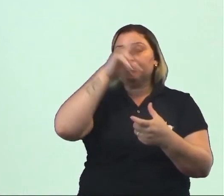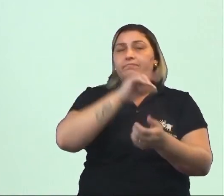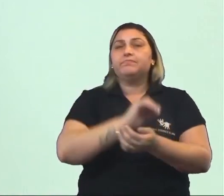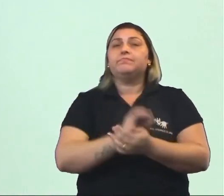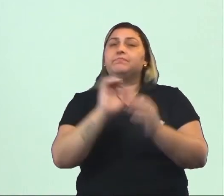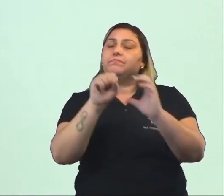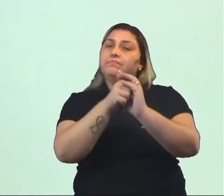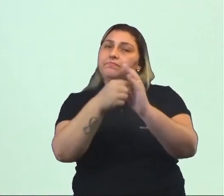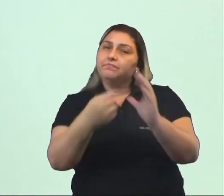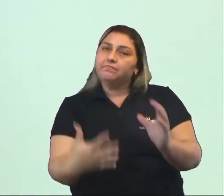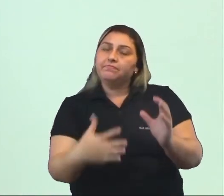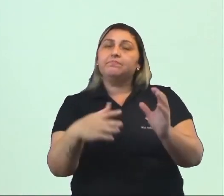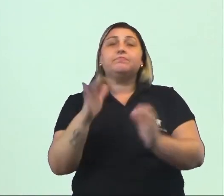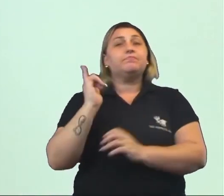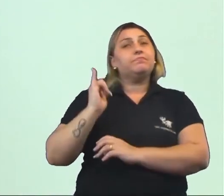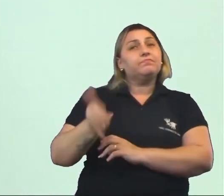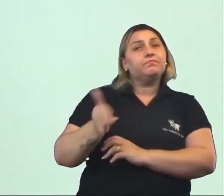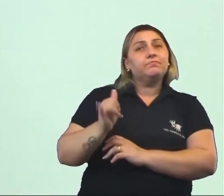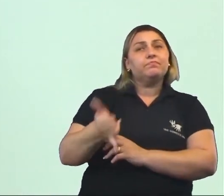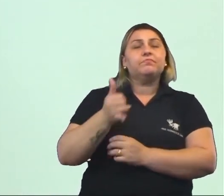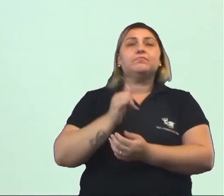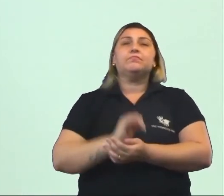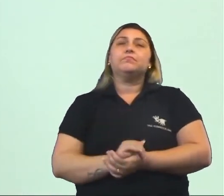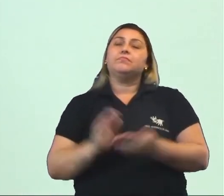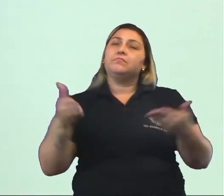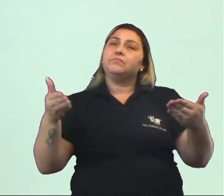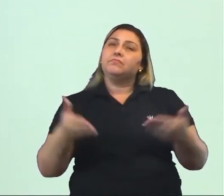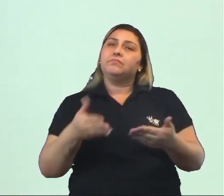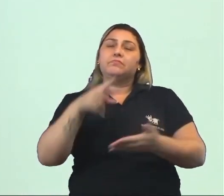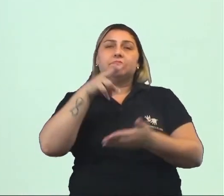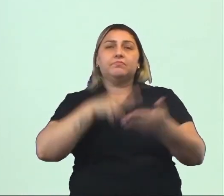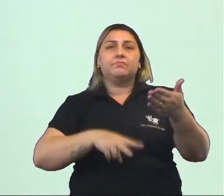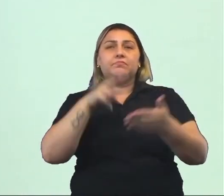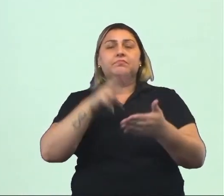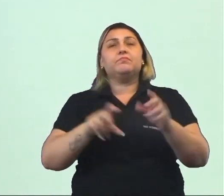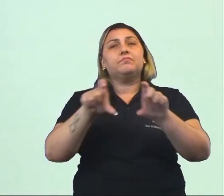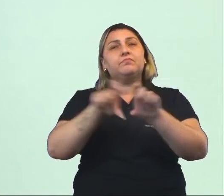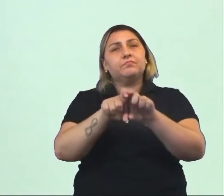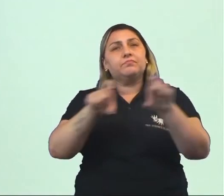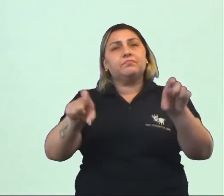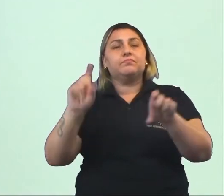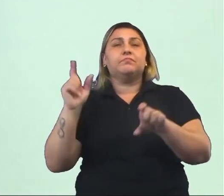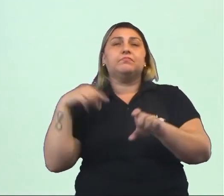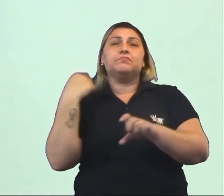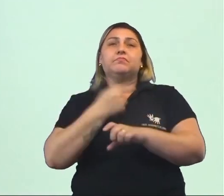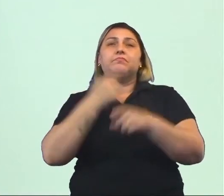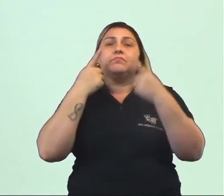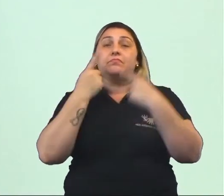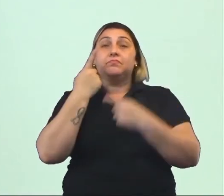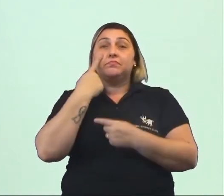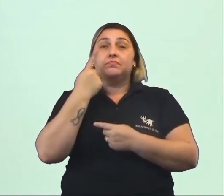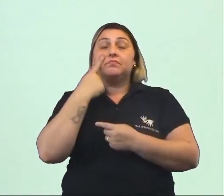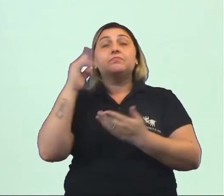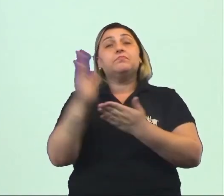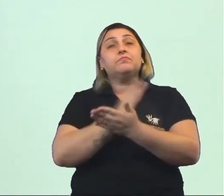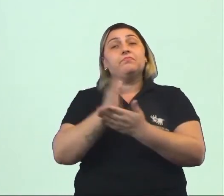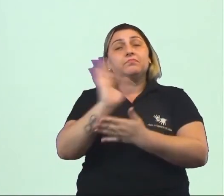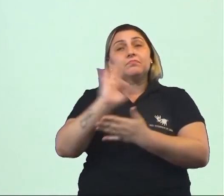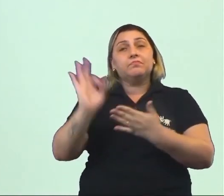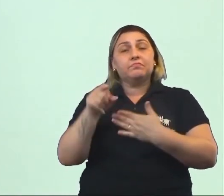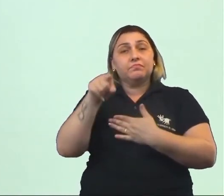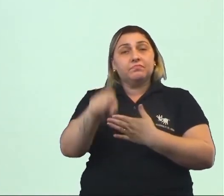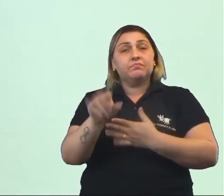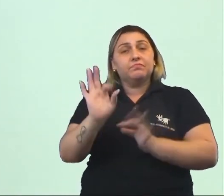São características da narrativa. Agora nós vamos ler mais um trecho para a gente observar mais alguns aspectos, para assim